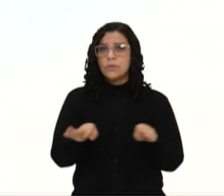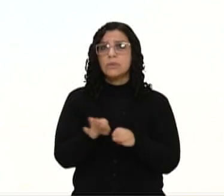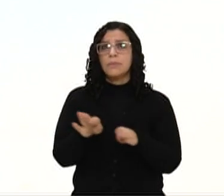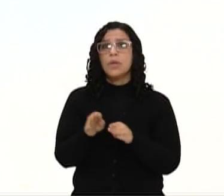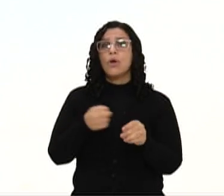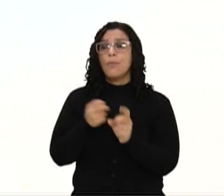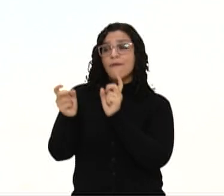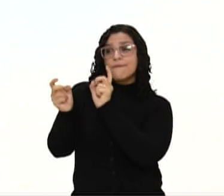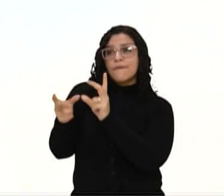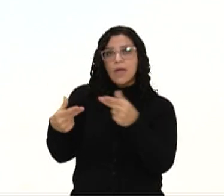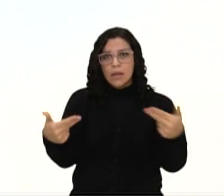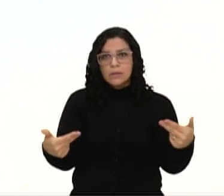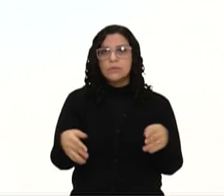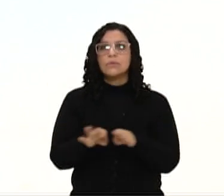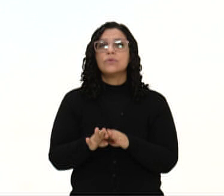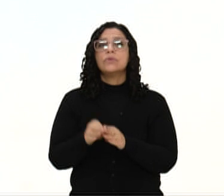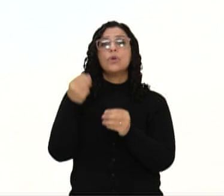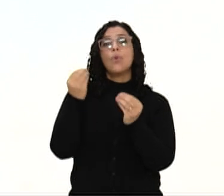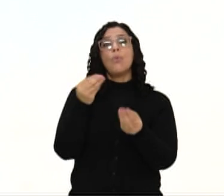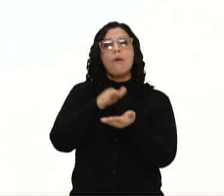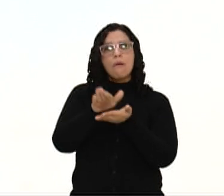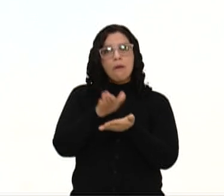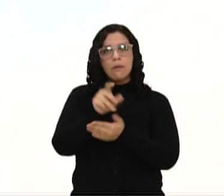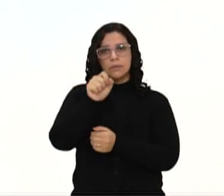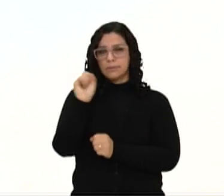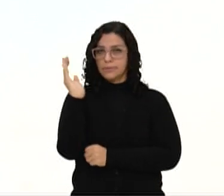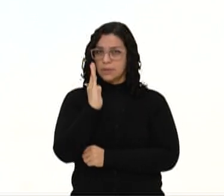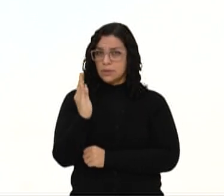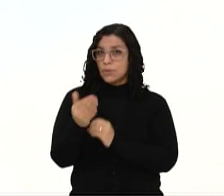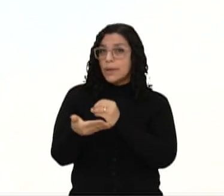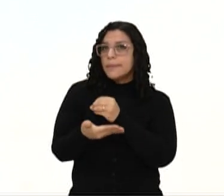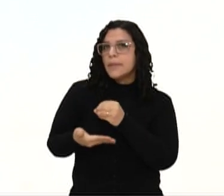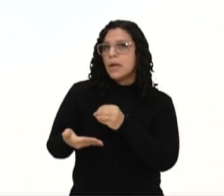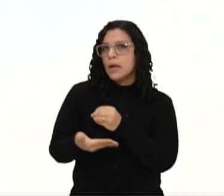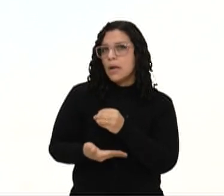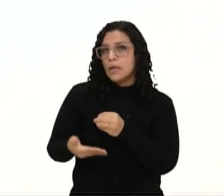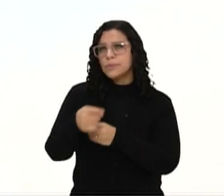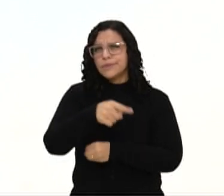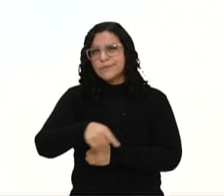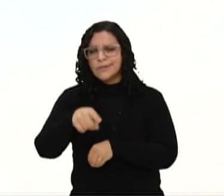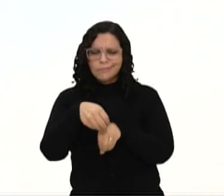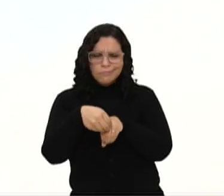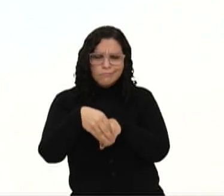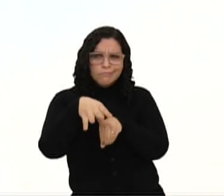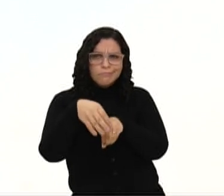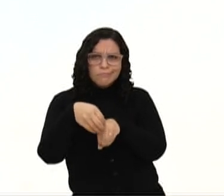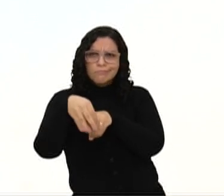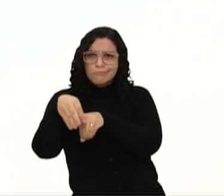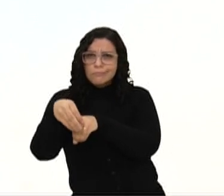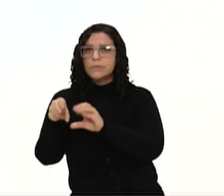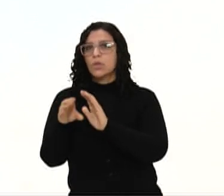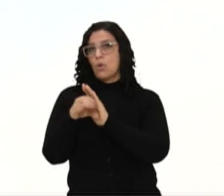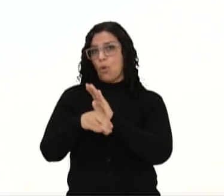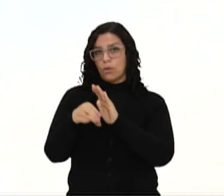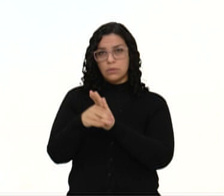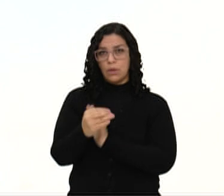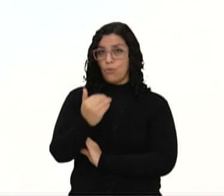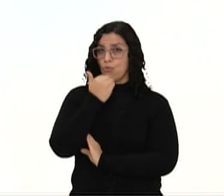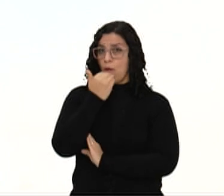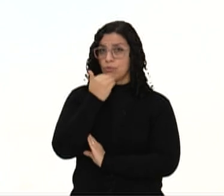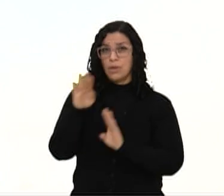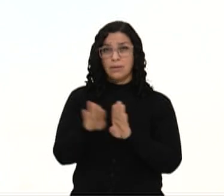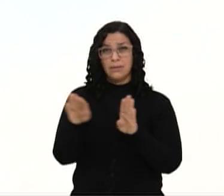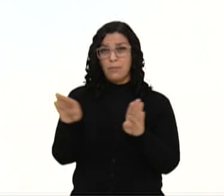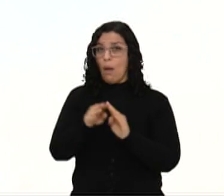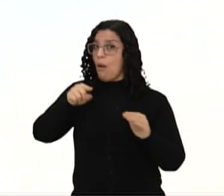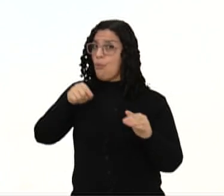Brasil. Claro que a gente vai trabalhar de uma forma básica para que vocês conheçam os conceitos. Não adianta eu querer trabalhar alguma